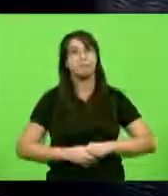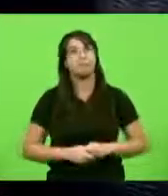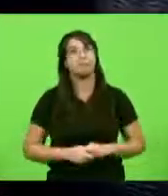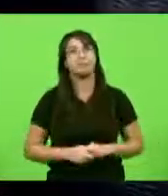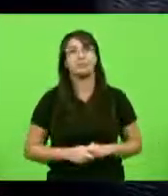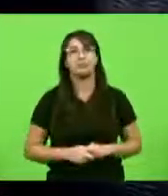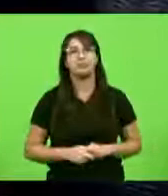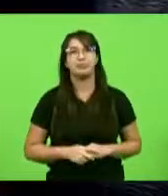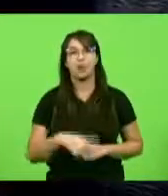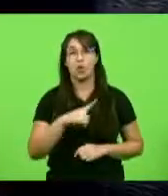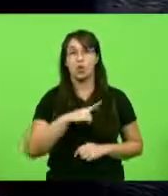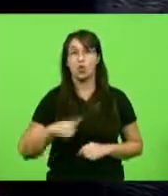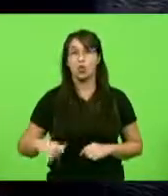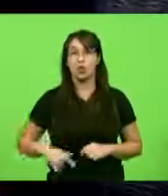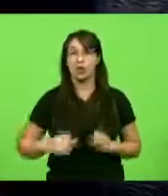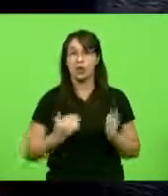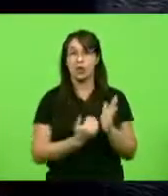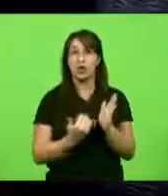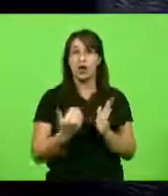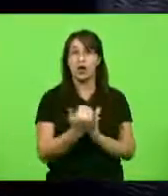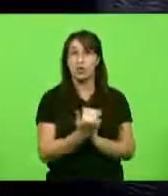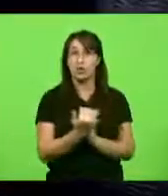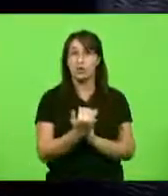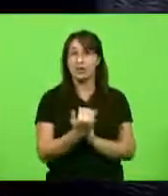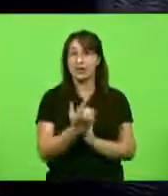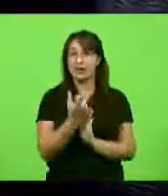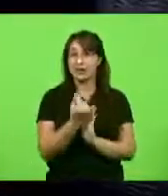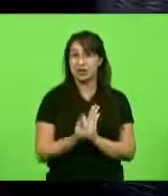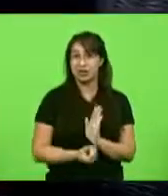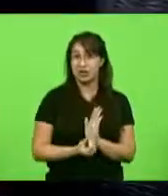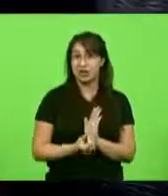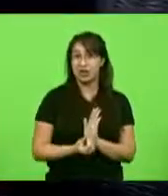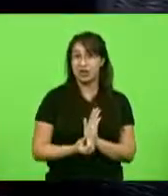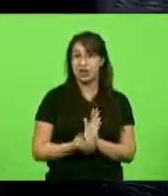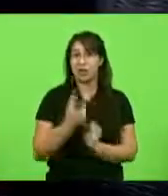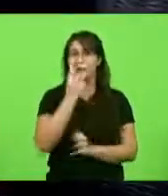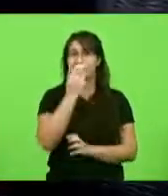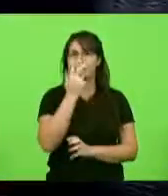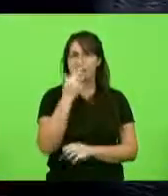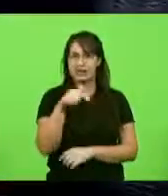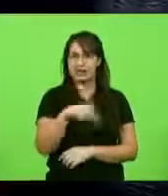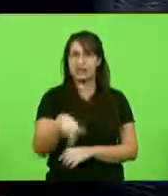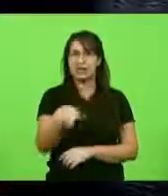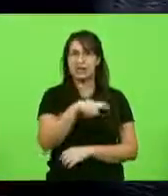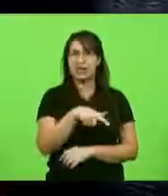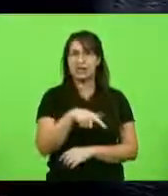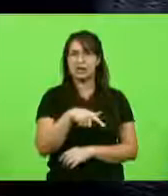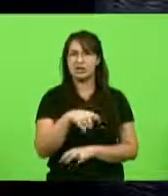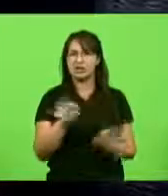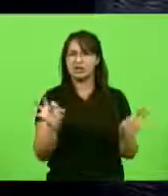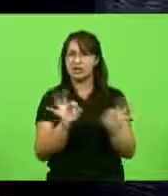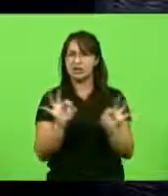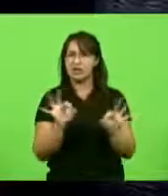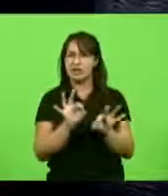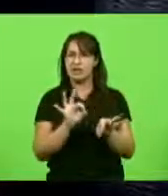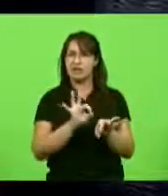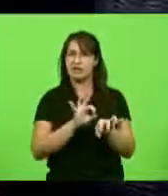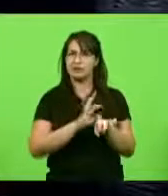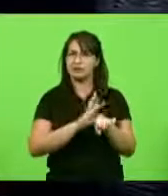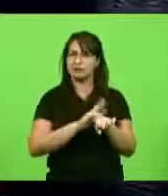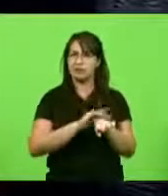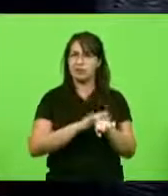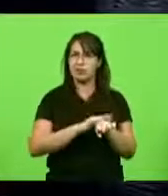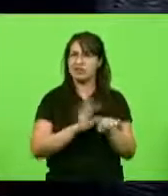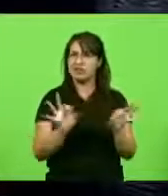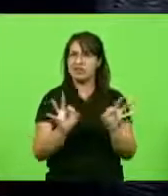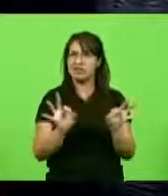Estado está adiantando o recurso como se a gente não tivesse em pandemia e